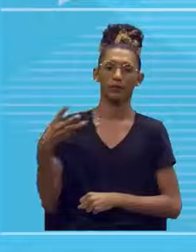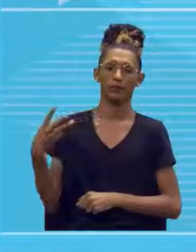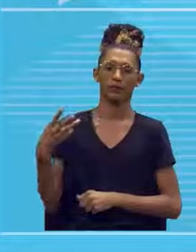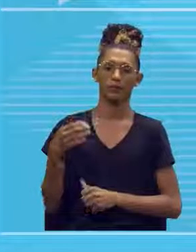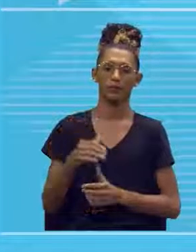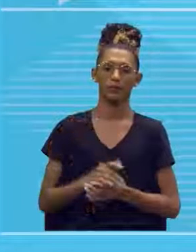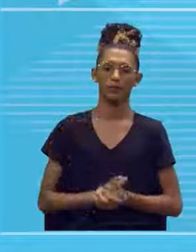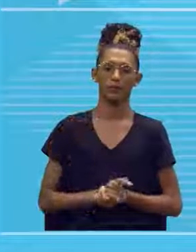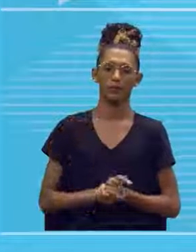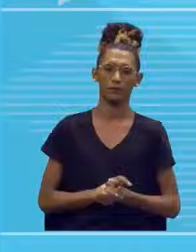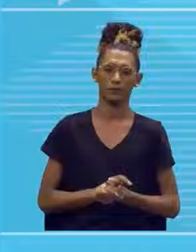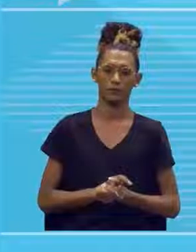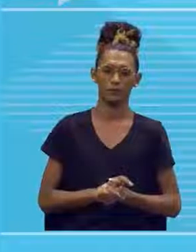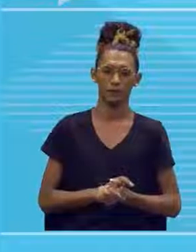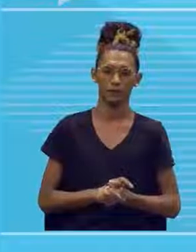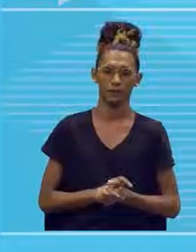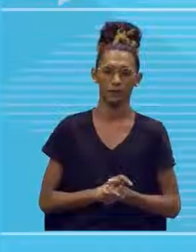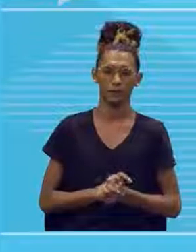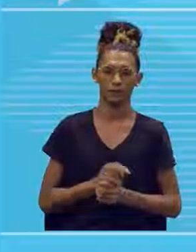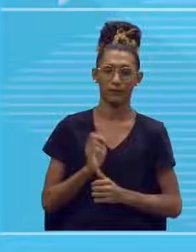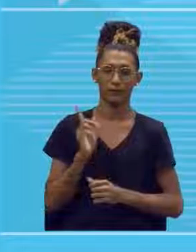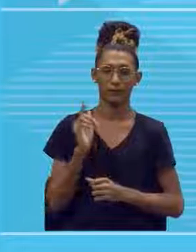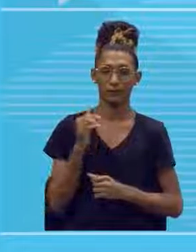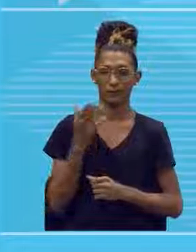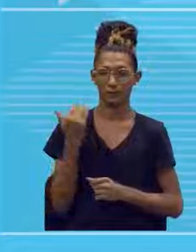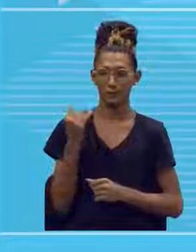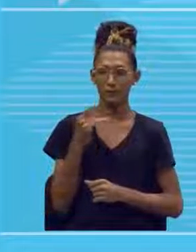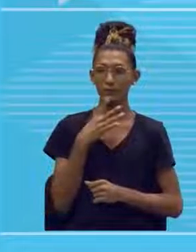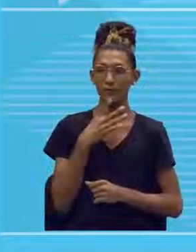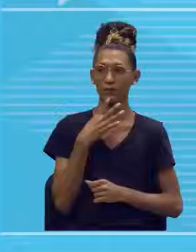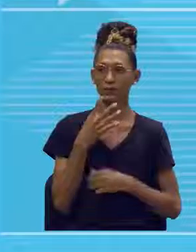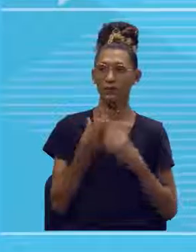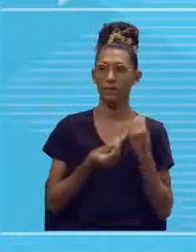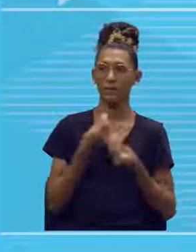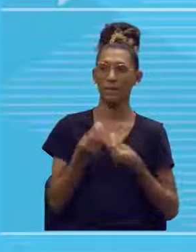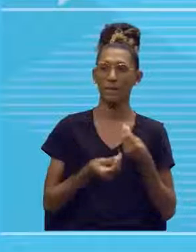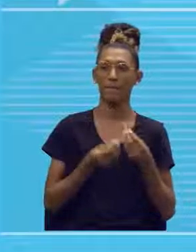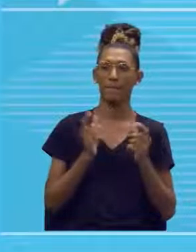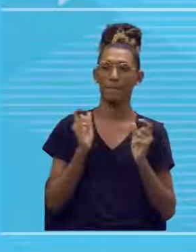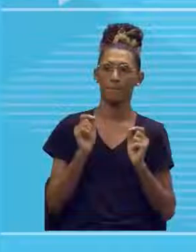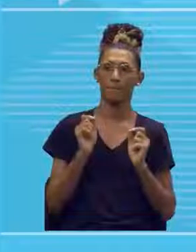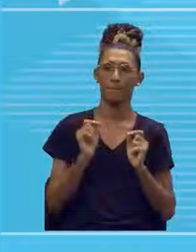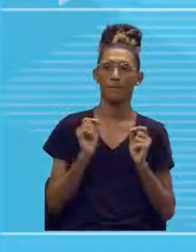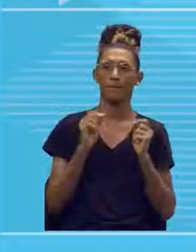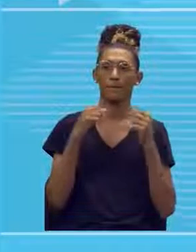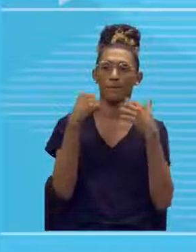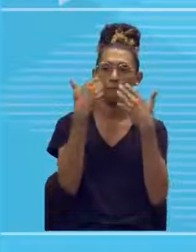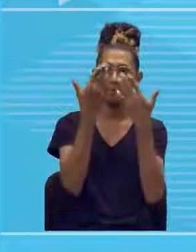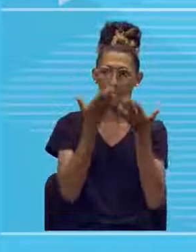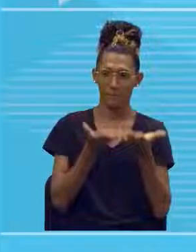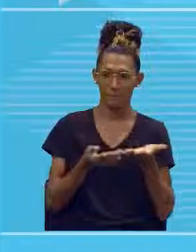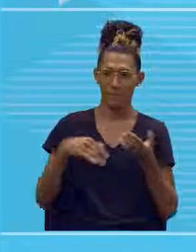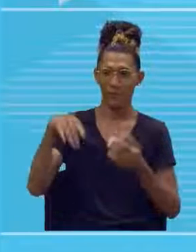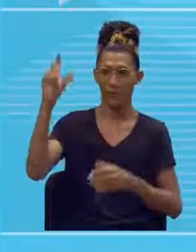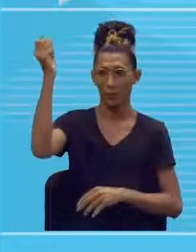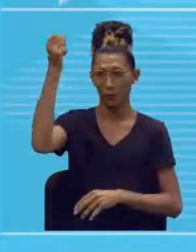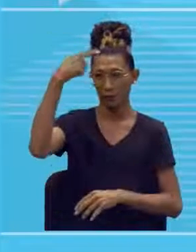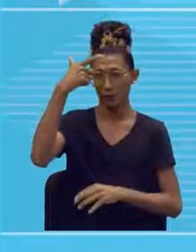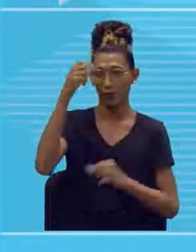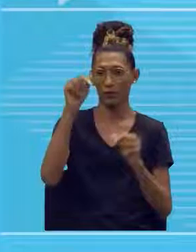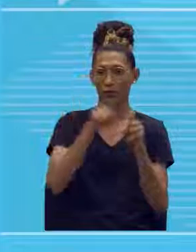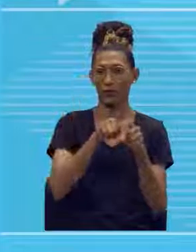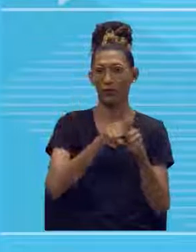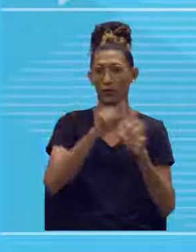1533 Eles eram conhecidos por cultuarem o sol e pela